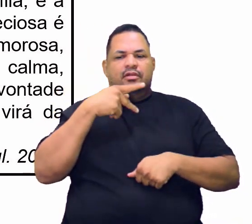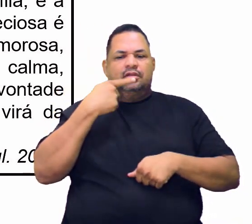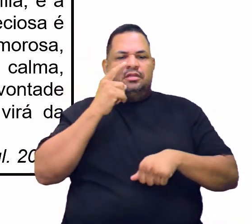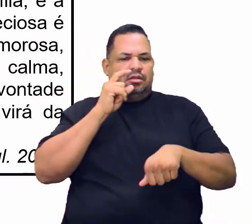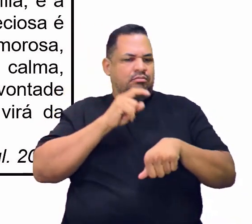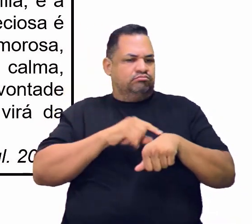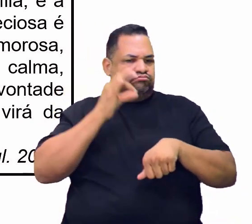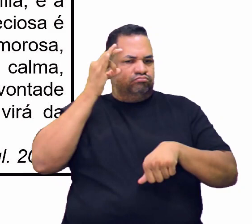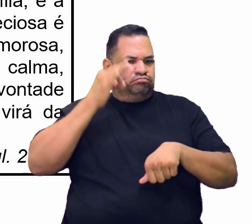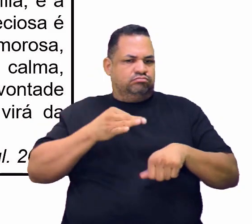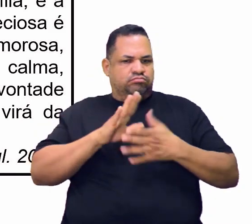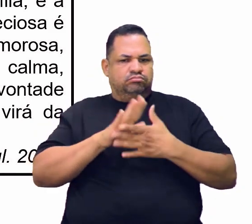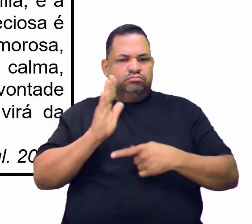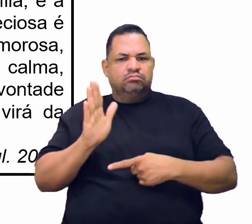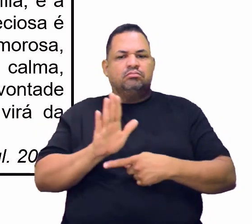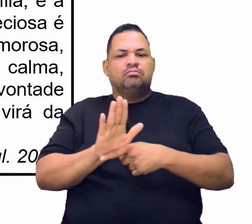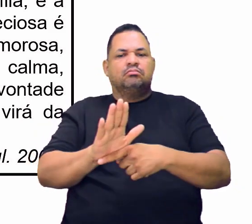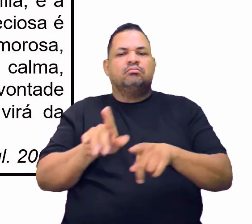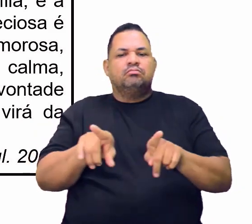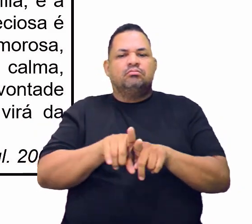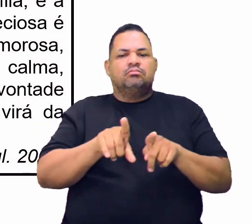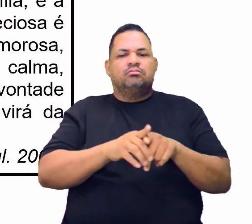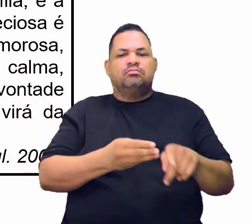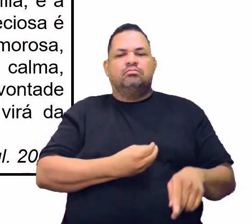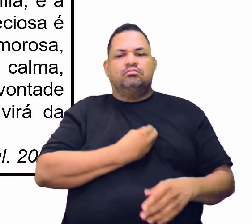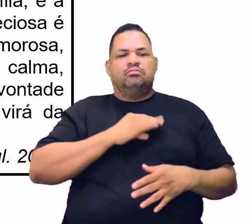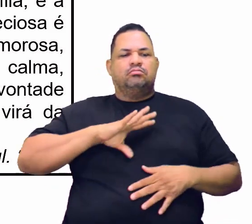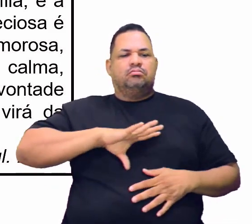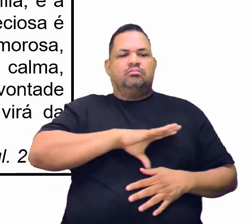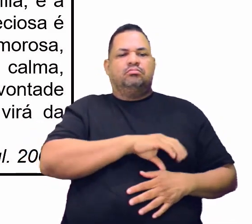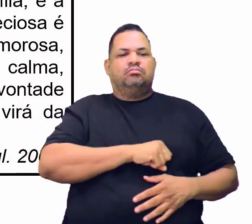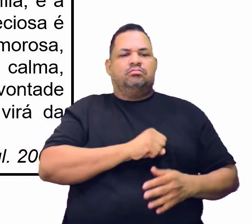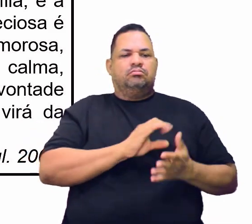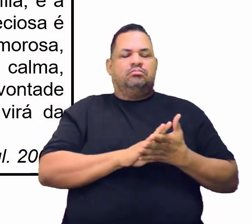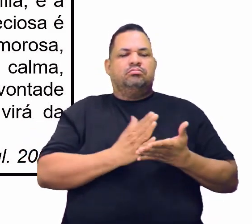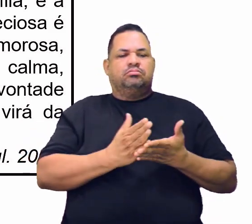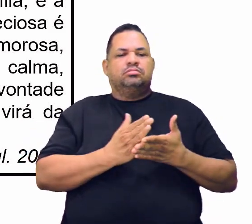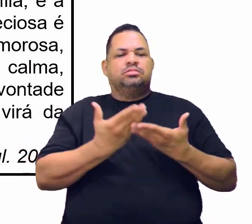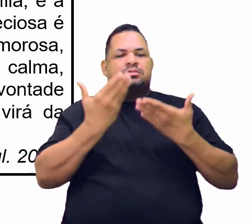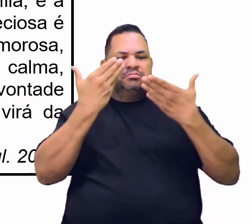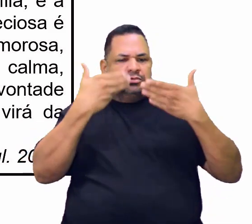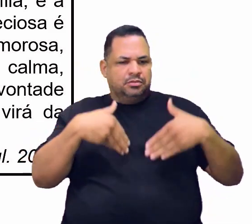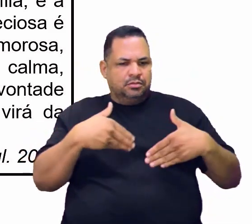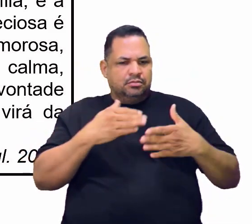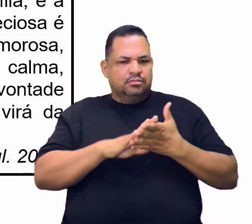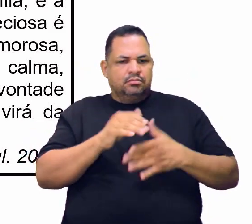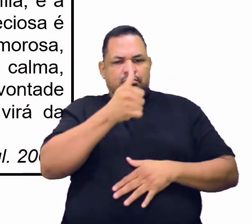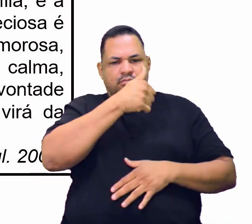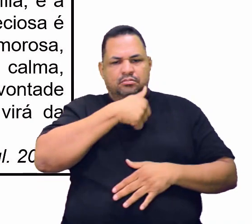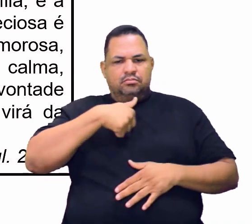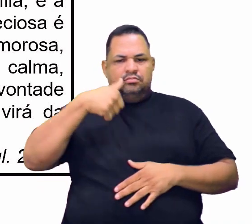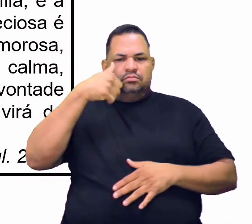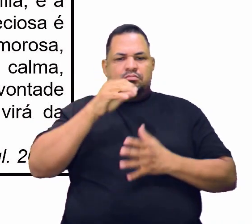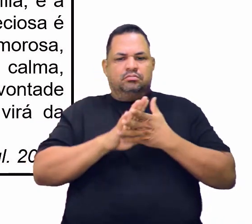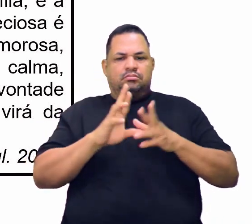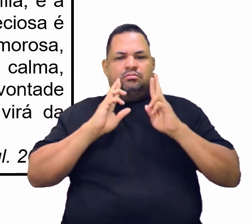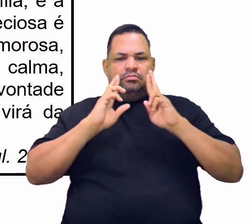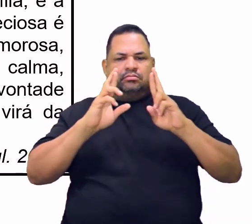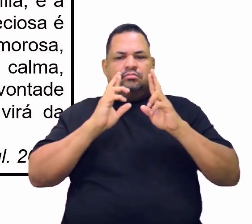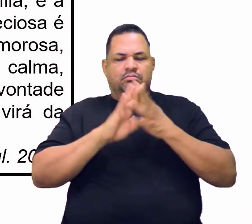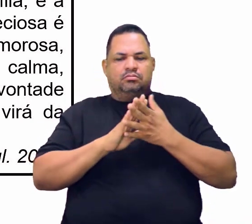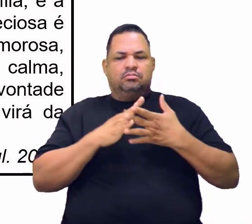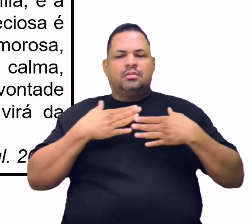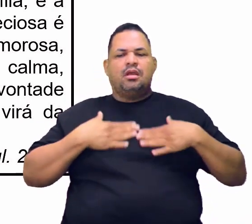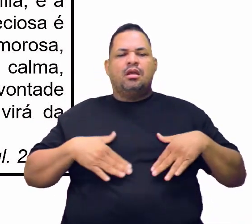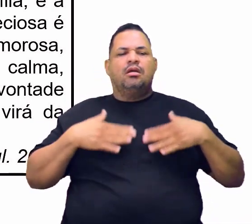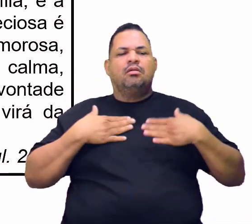certa. Isso ajuda também na vida amorosa que será testada. Melhor conter as expectativas e